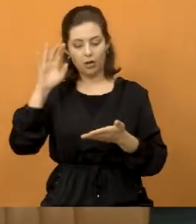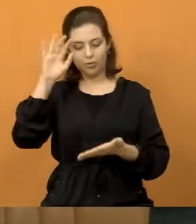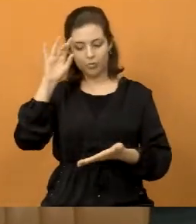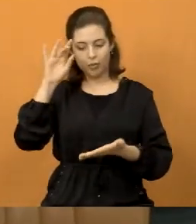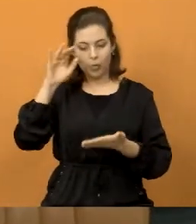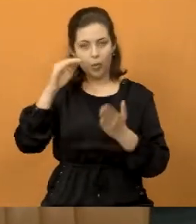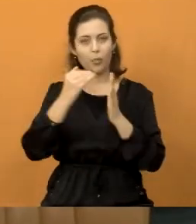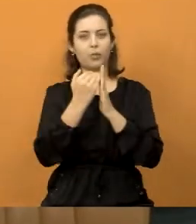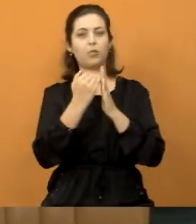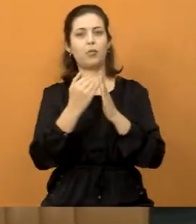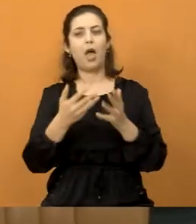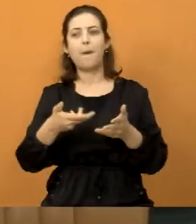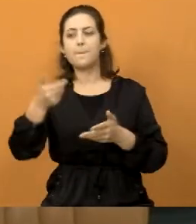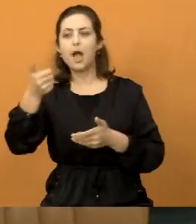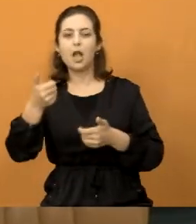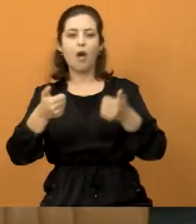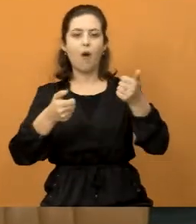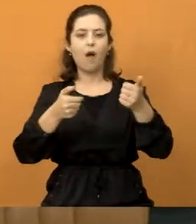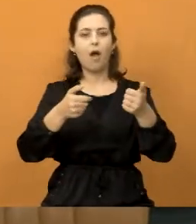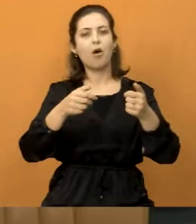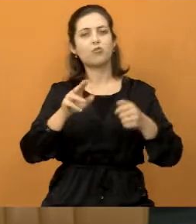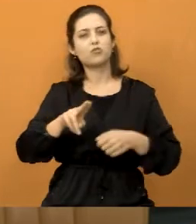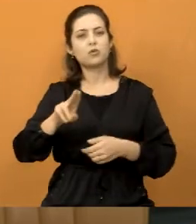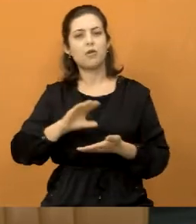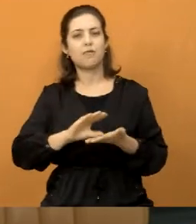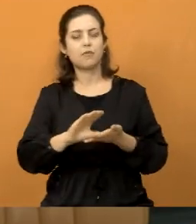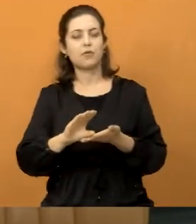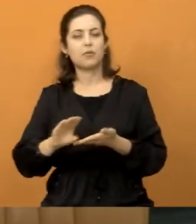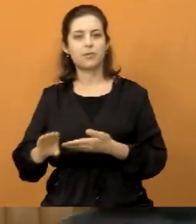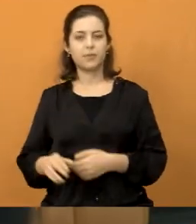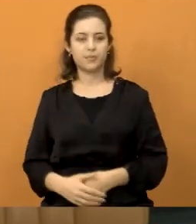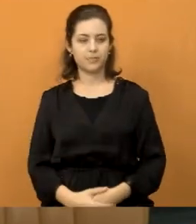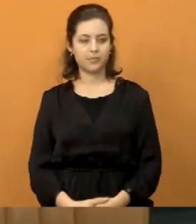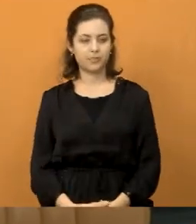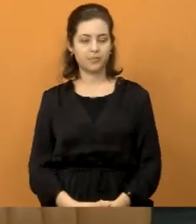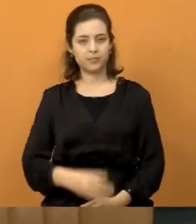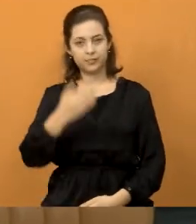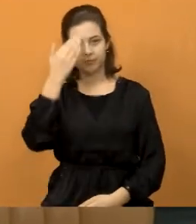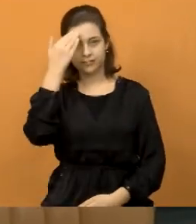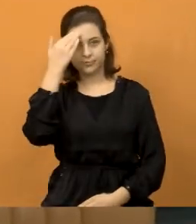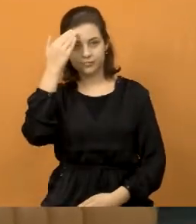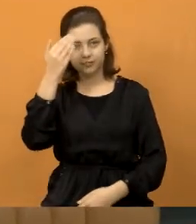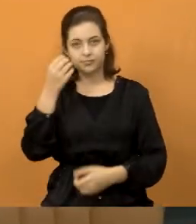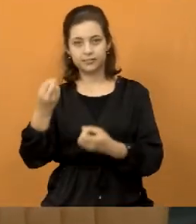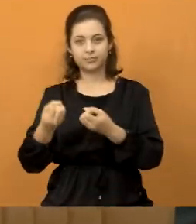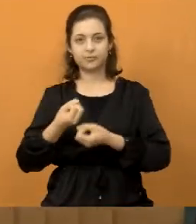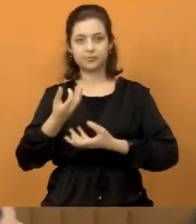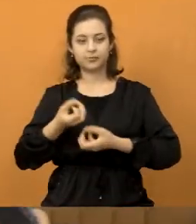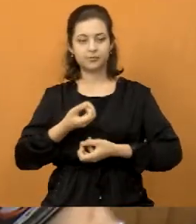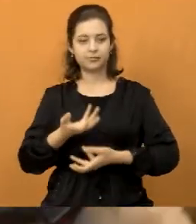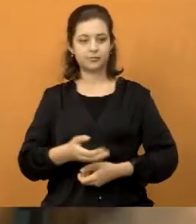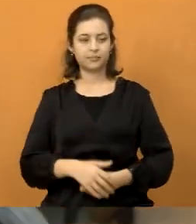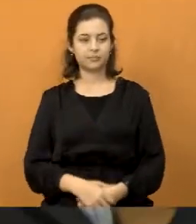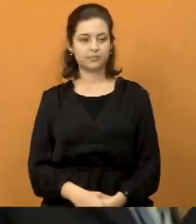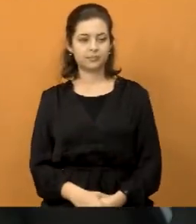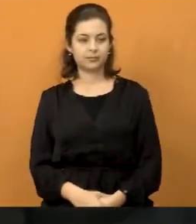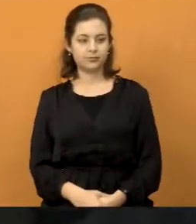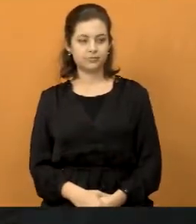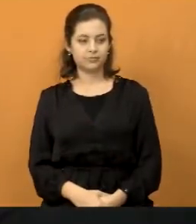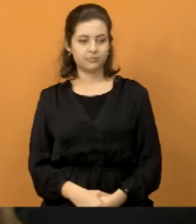de onde é melhor aplicar essas verbas muito obrigada pelas informações o vereador